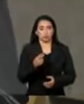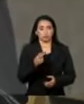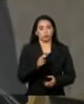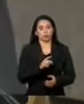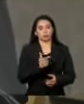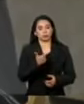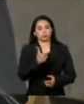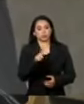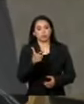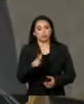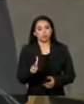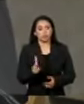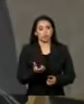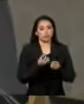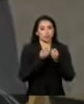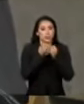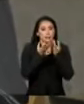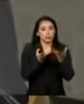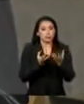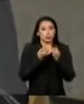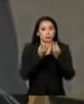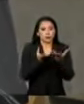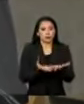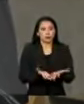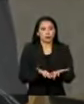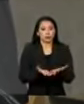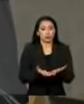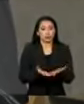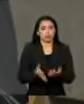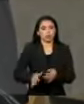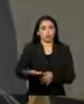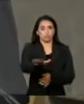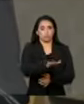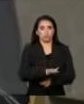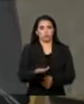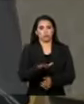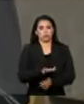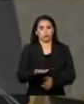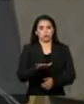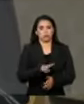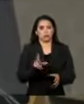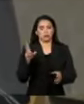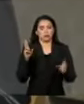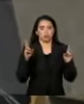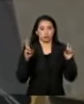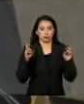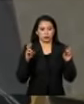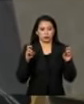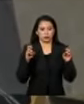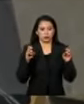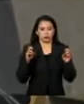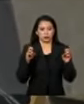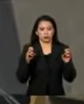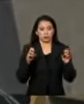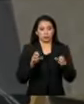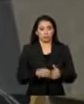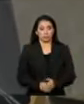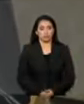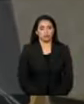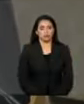destinado à transmissão de informação para o público em geral. Fecho aspas. Bem assim que,